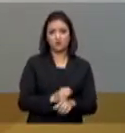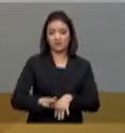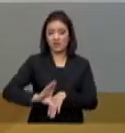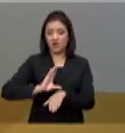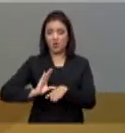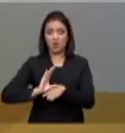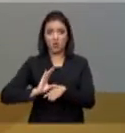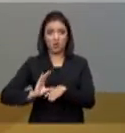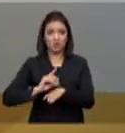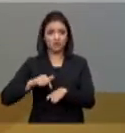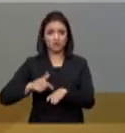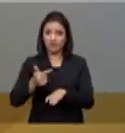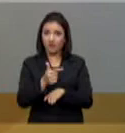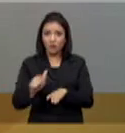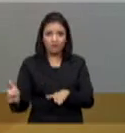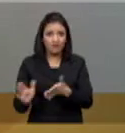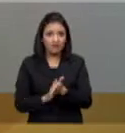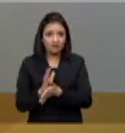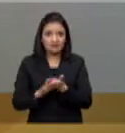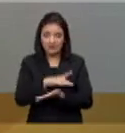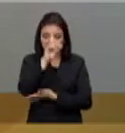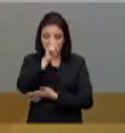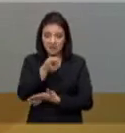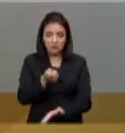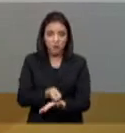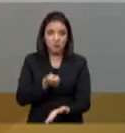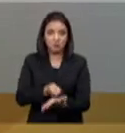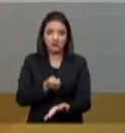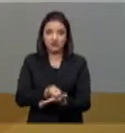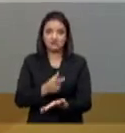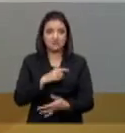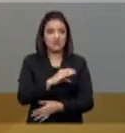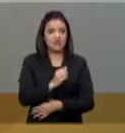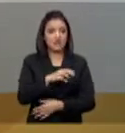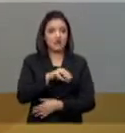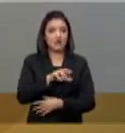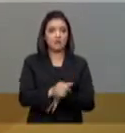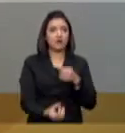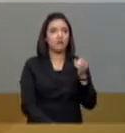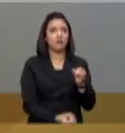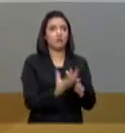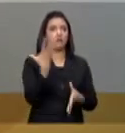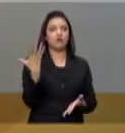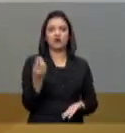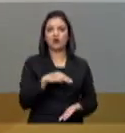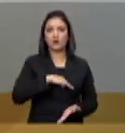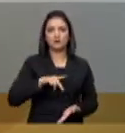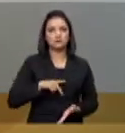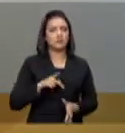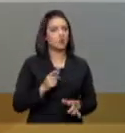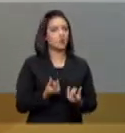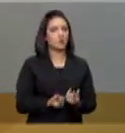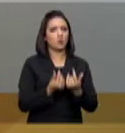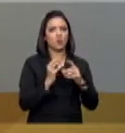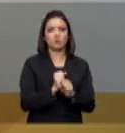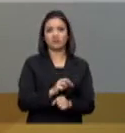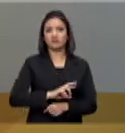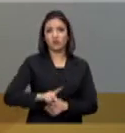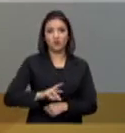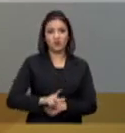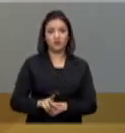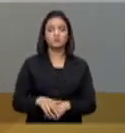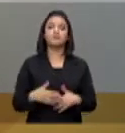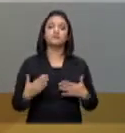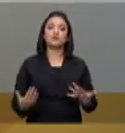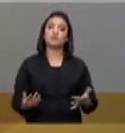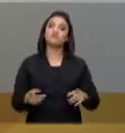da Câmara Municipal de instituir o que eu acho que ele nem poderia mesmo instituir, e, independente de considerar também